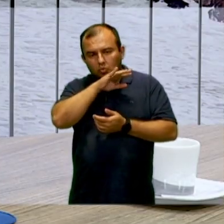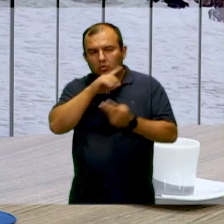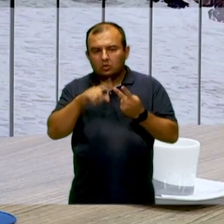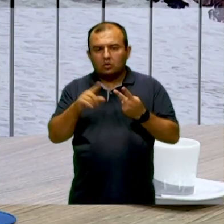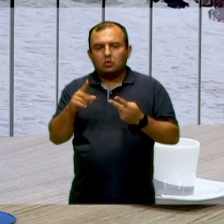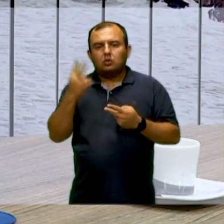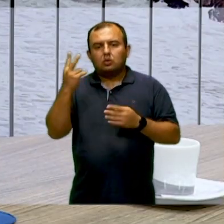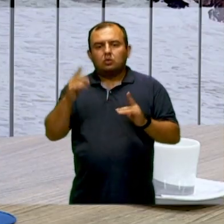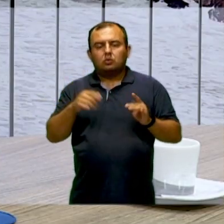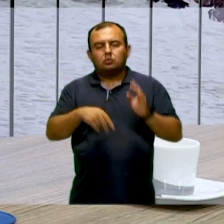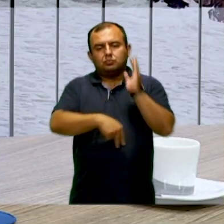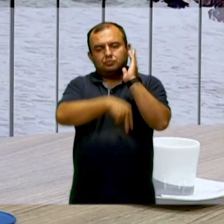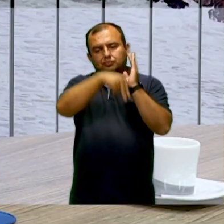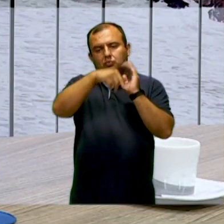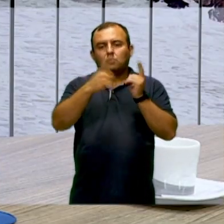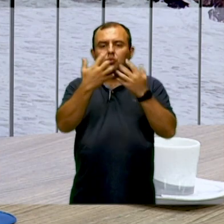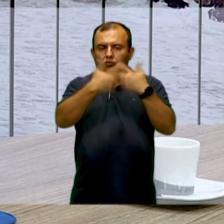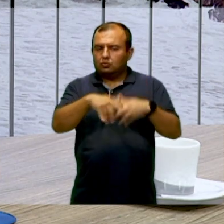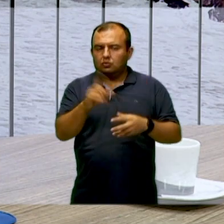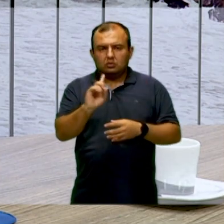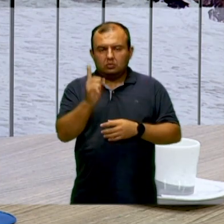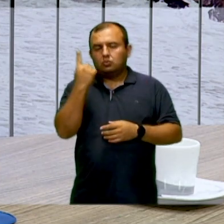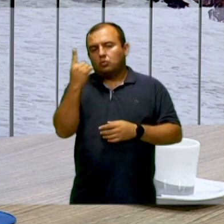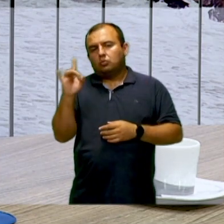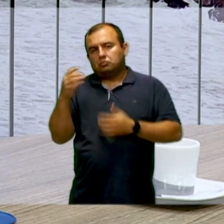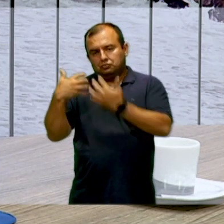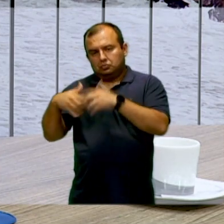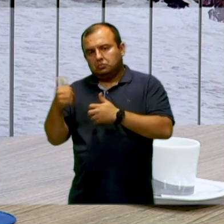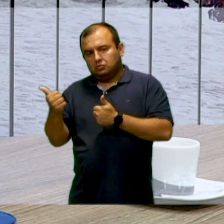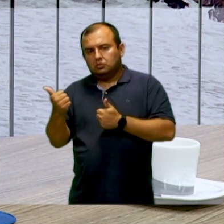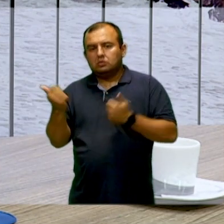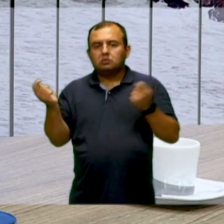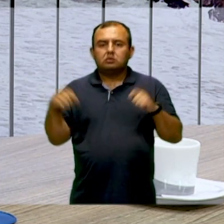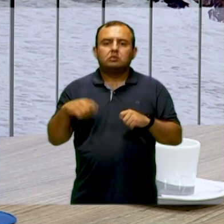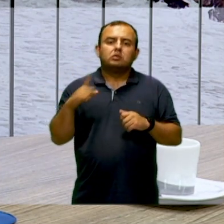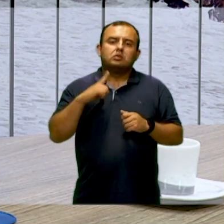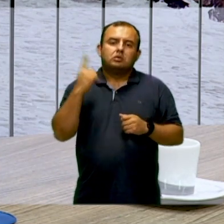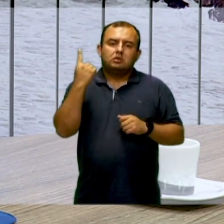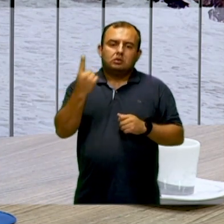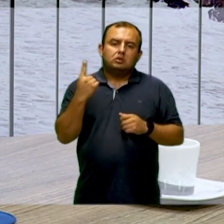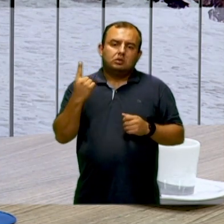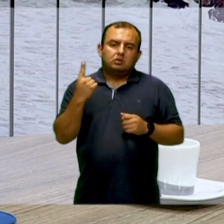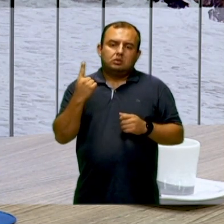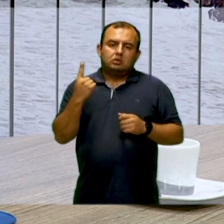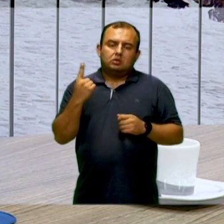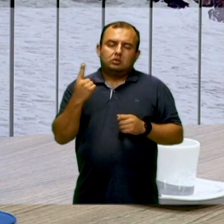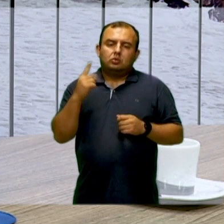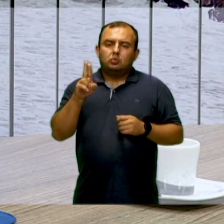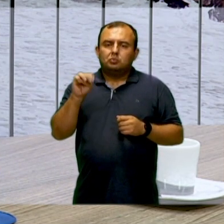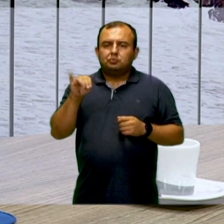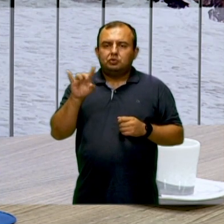tem 2 elevadores, um não funciona. A condição ali só tinha um umidificador,